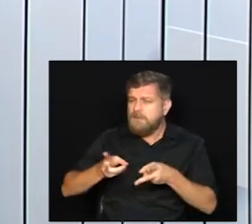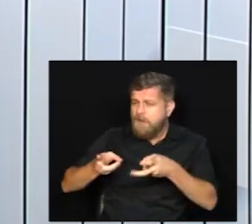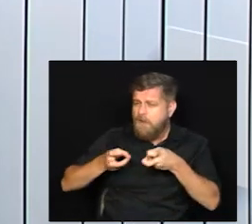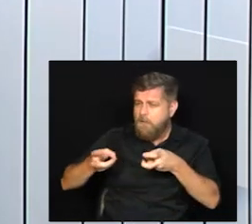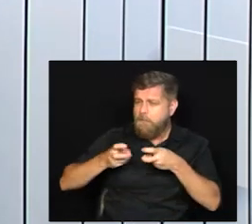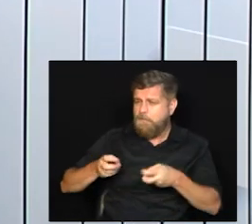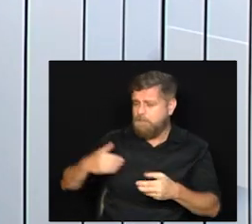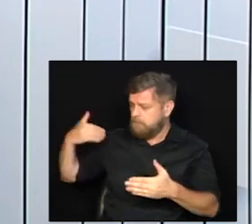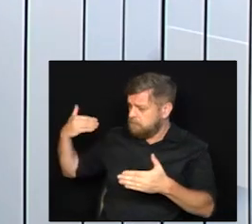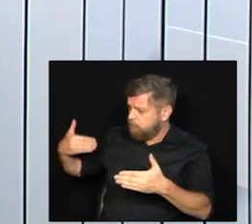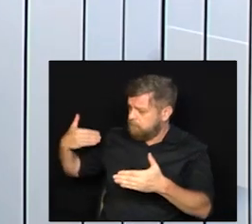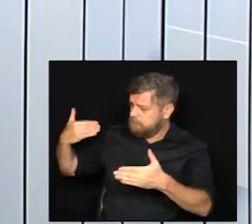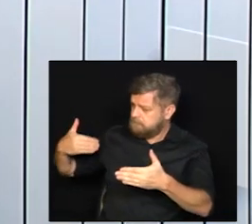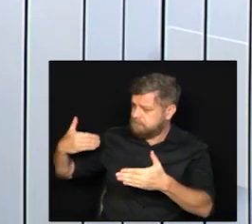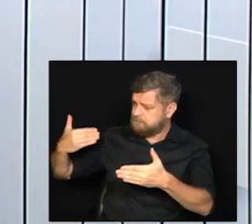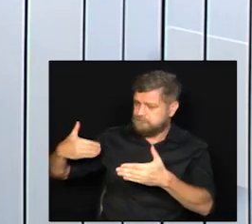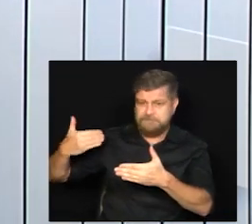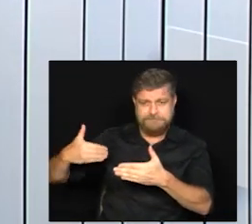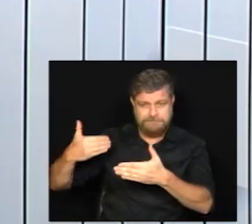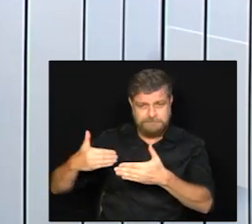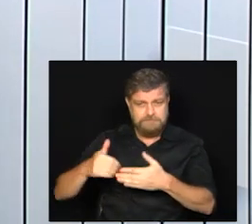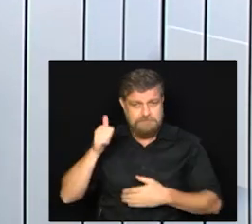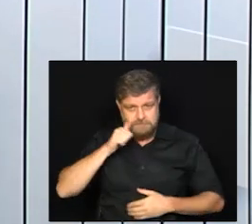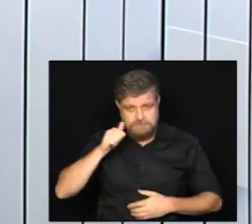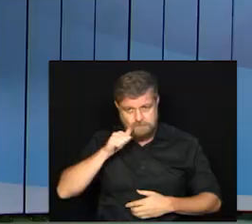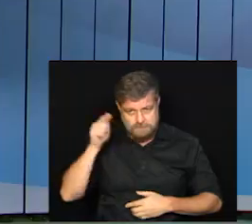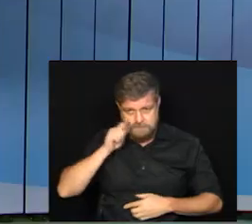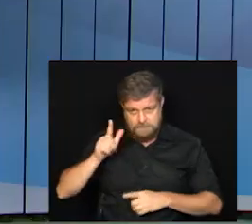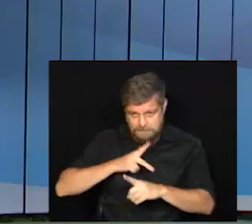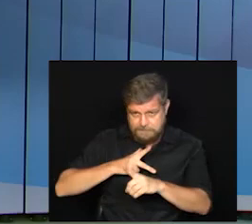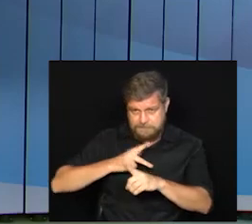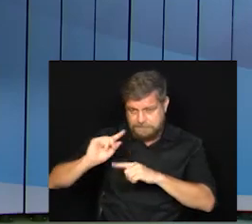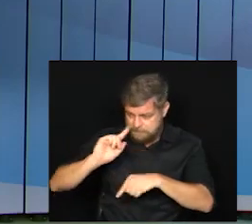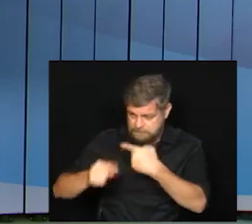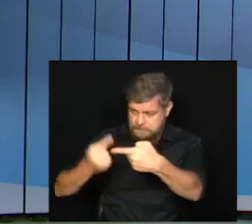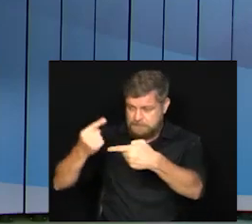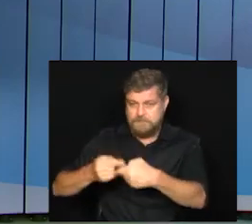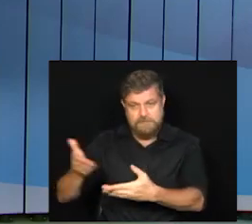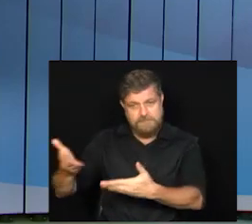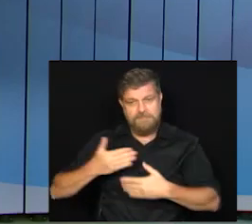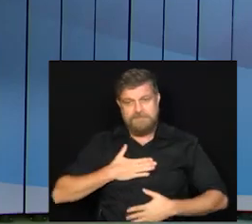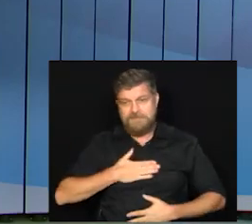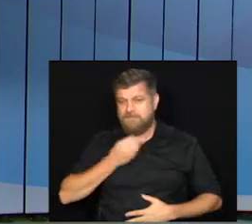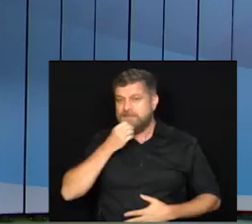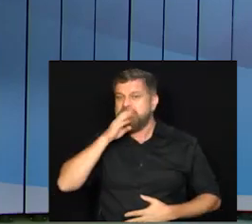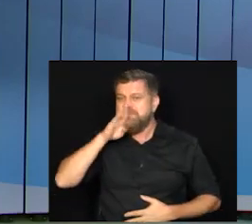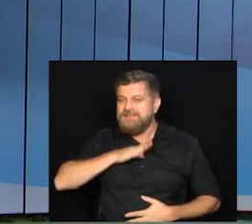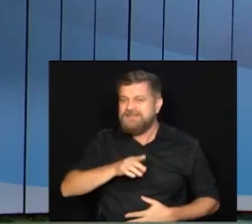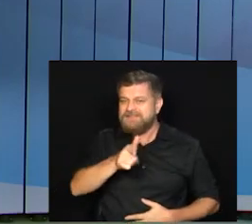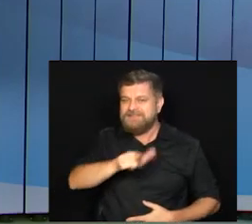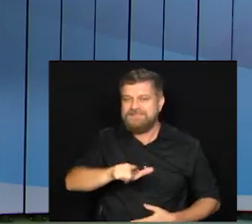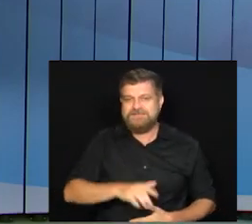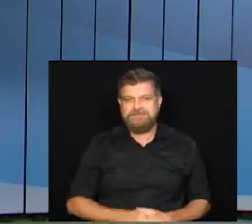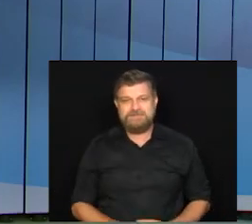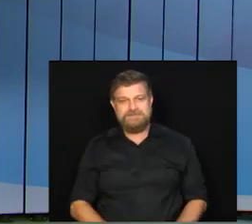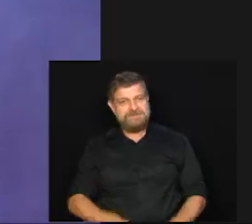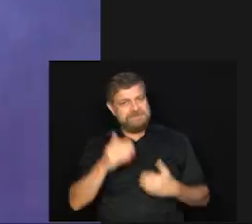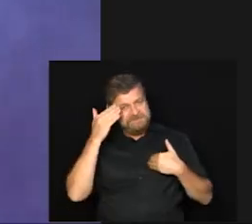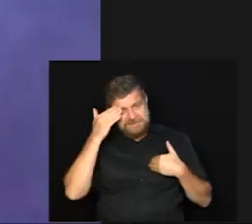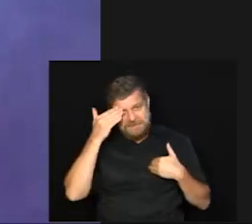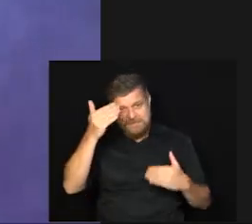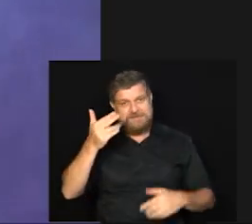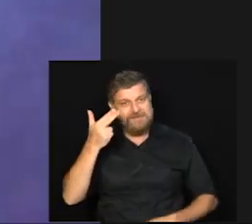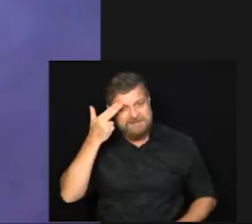ao longo dos anos esta evolução? Seja bem-vinda e boa tarde mais uma vez. Obrigada, Gabriel.